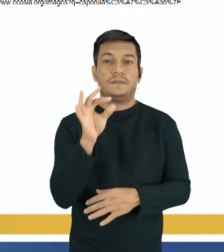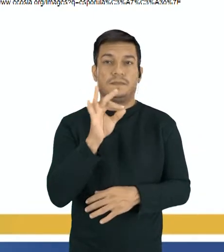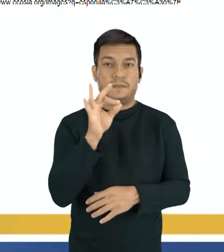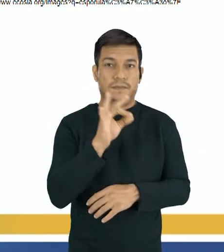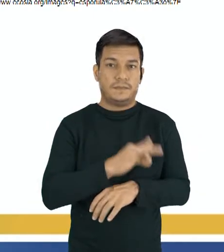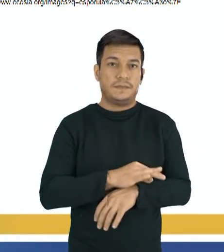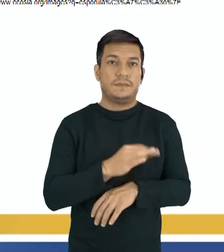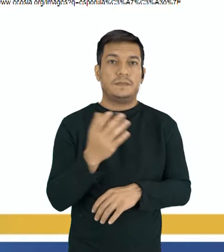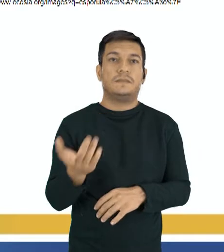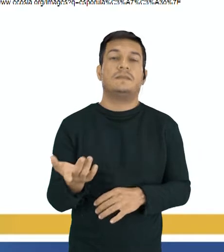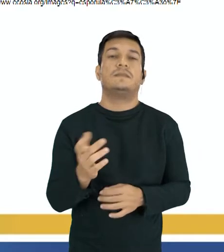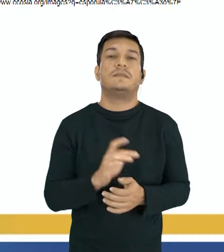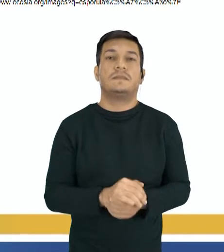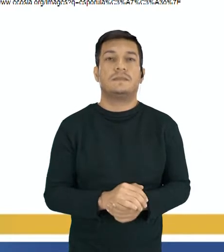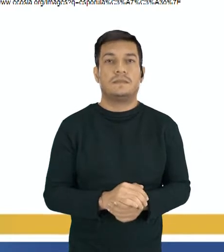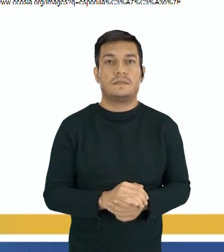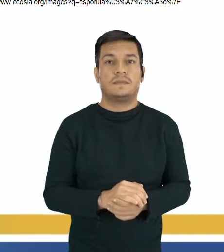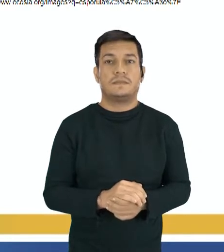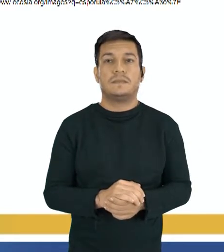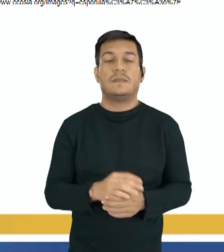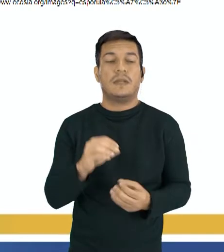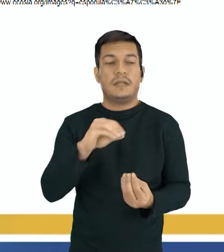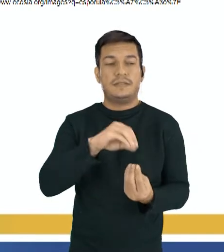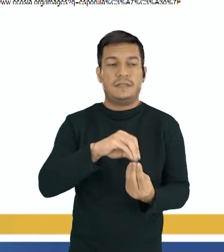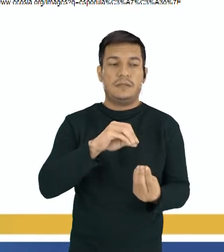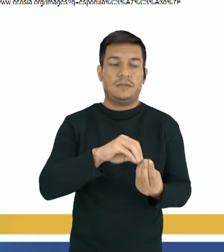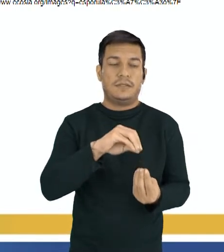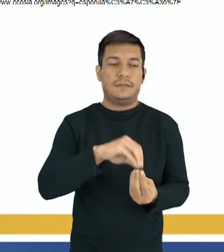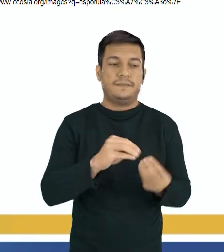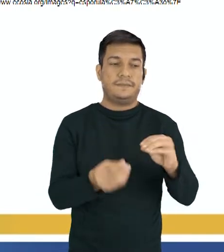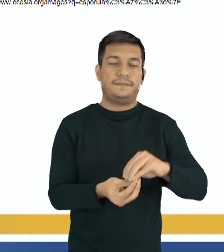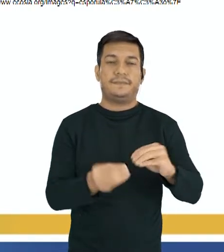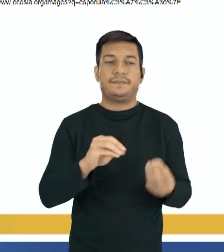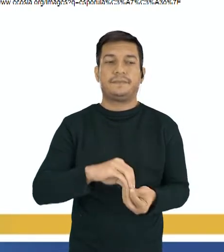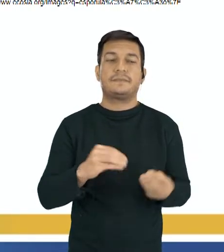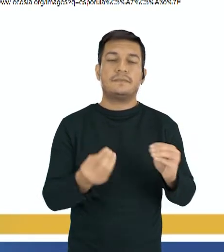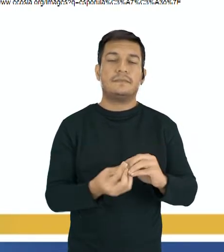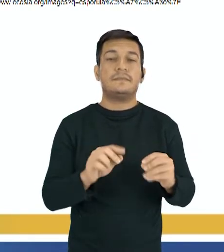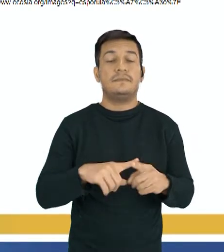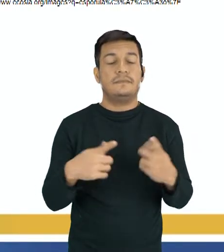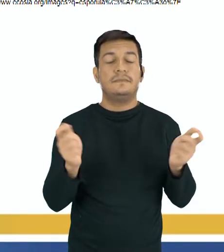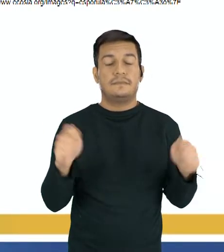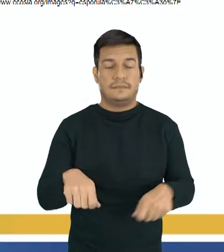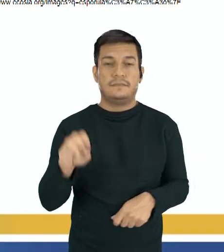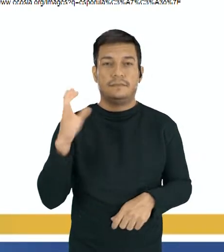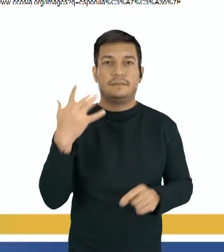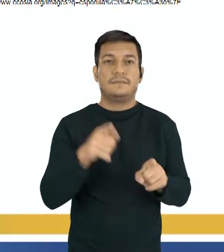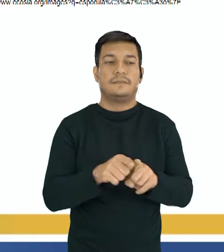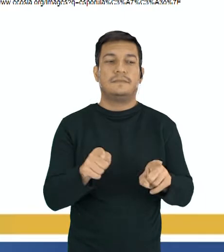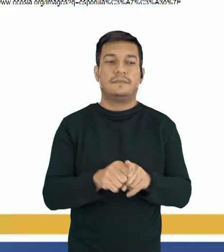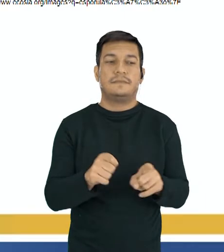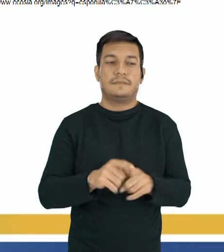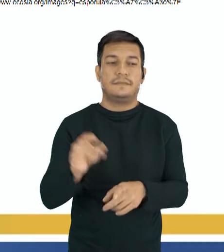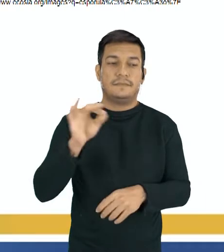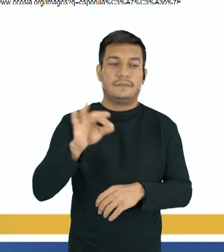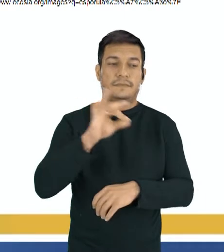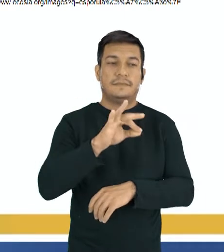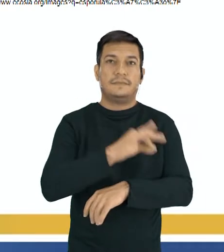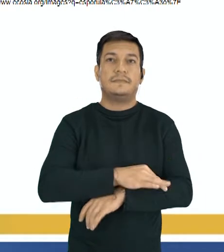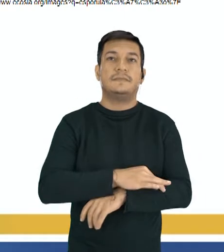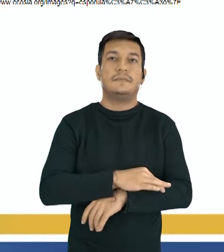com variabilidade, uma reprodução sexuada. Mas pode acontecer de essa abelha